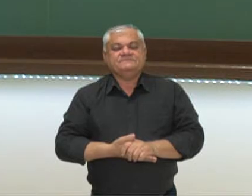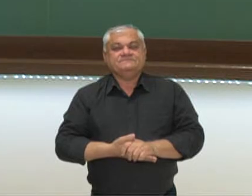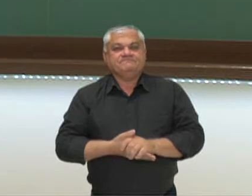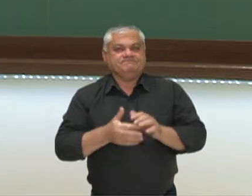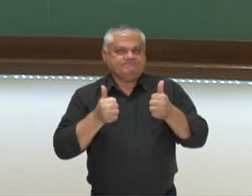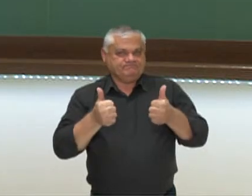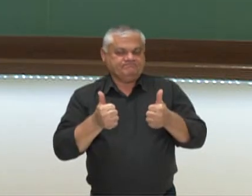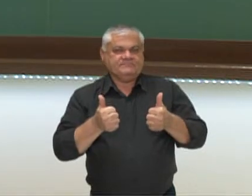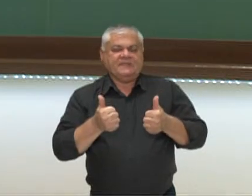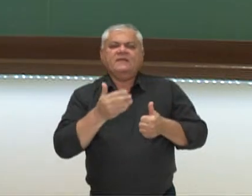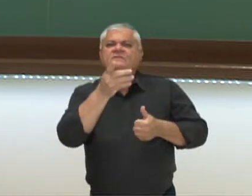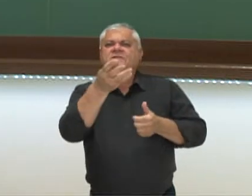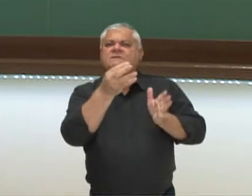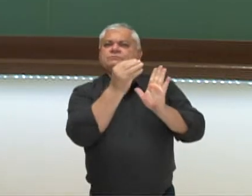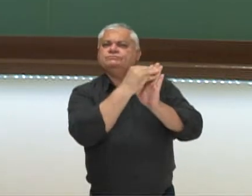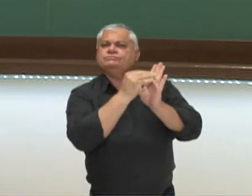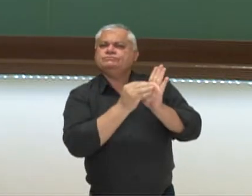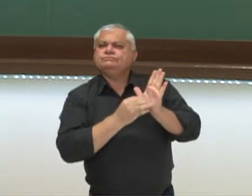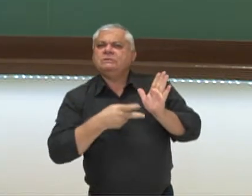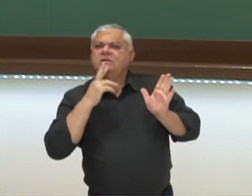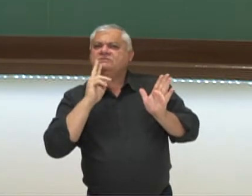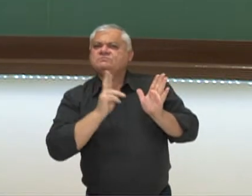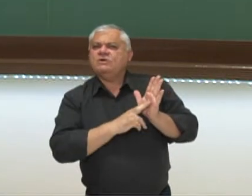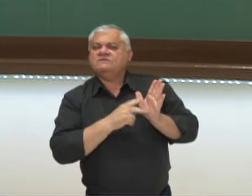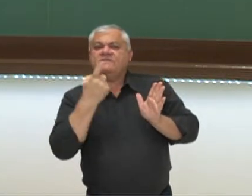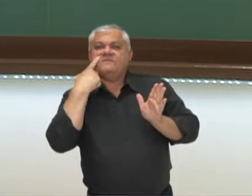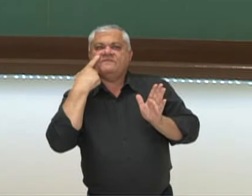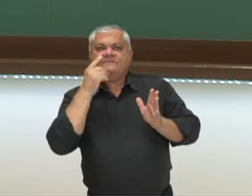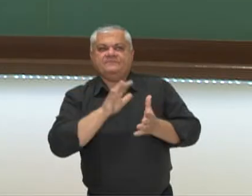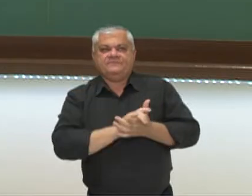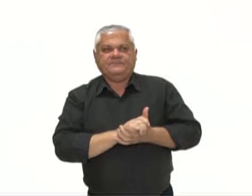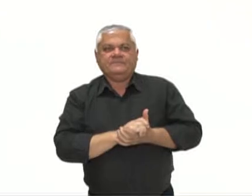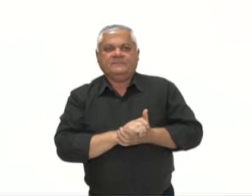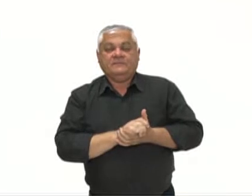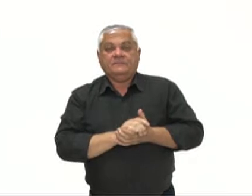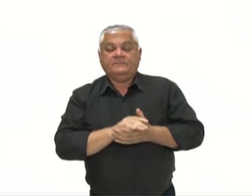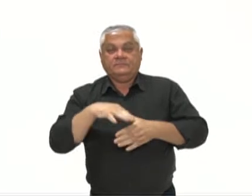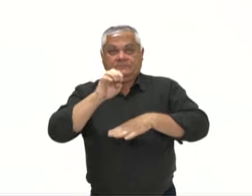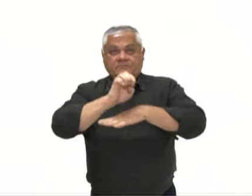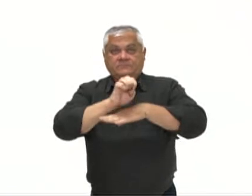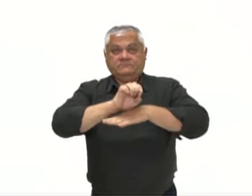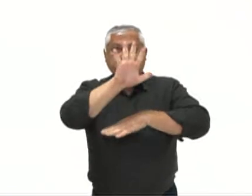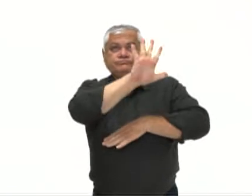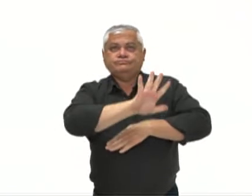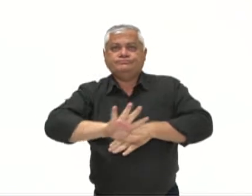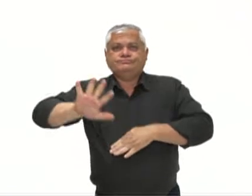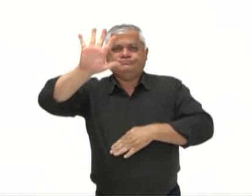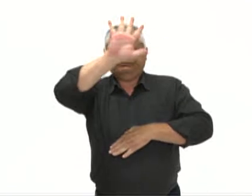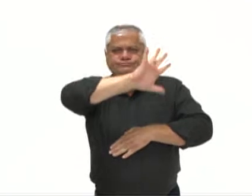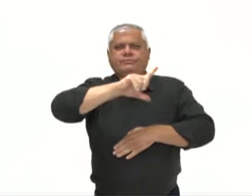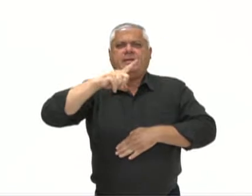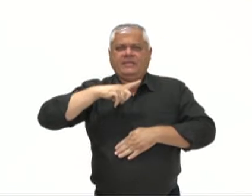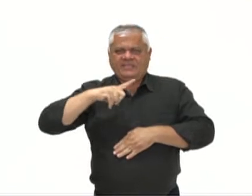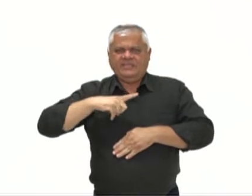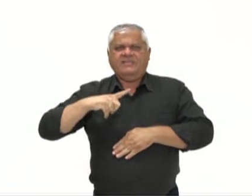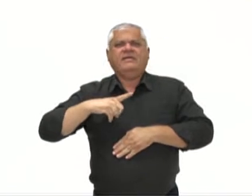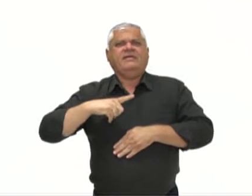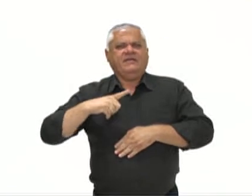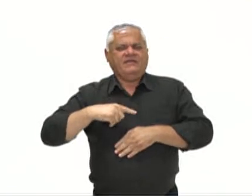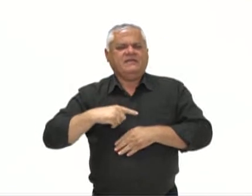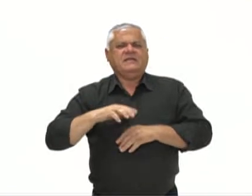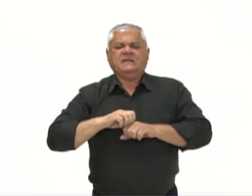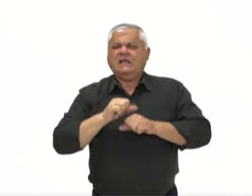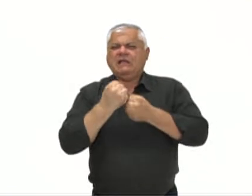Muito bem. O que você colocou aí na sua resposta? Vamos conferir aqui, ó. O estado do Paraná possui uma vasta rede de drenagem, apresentando rios